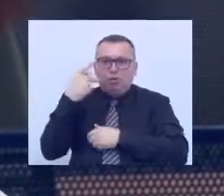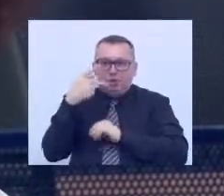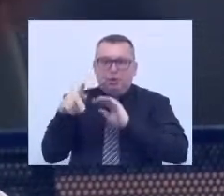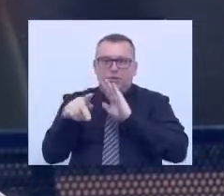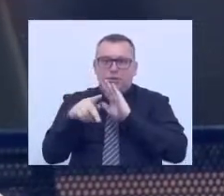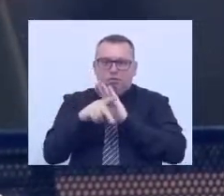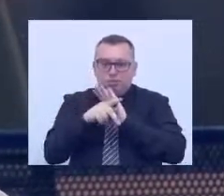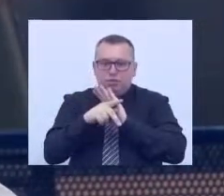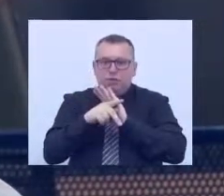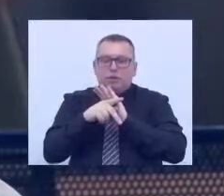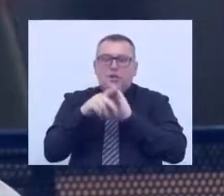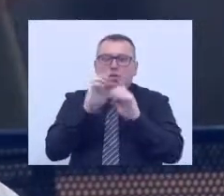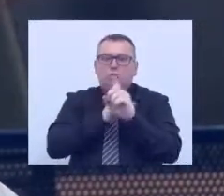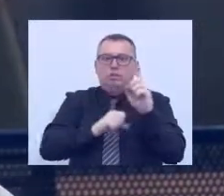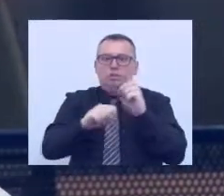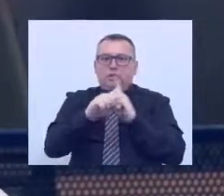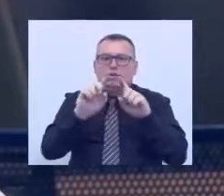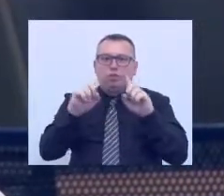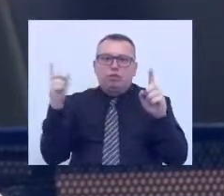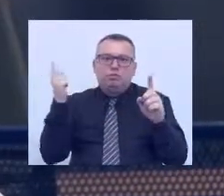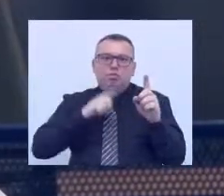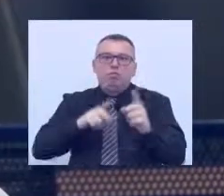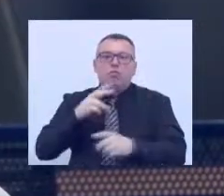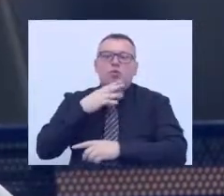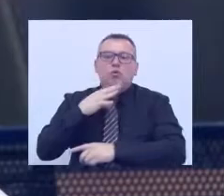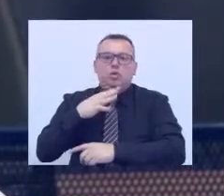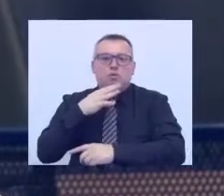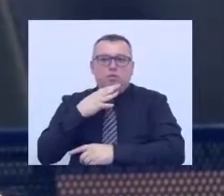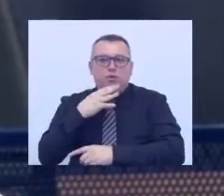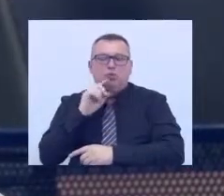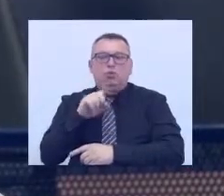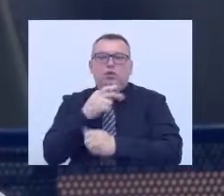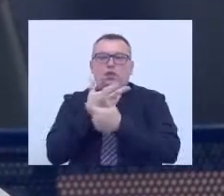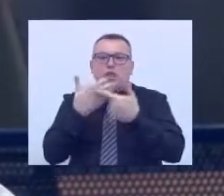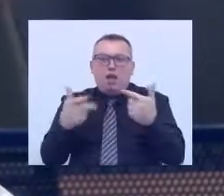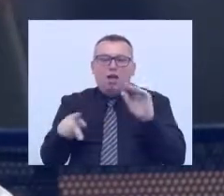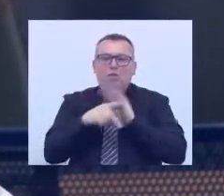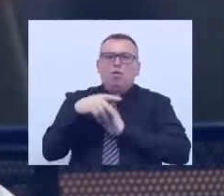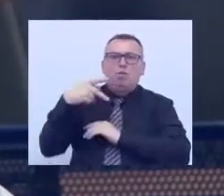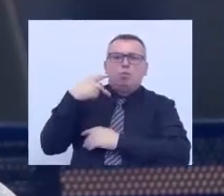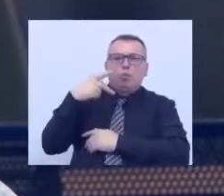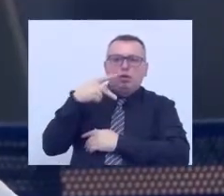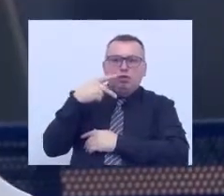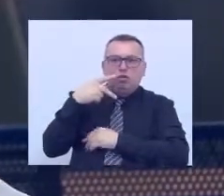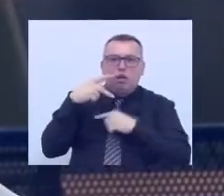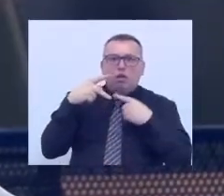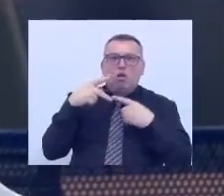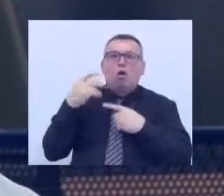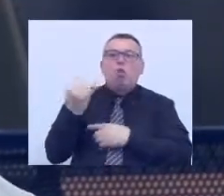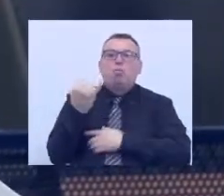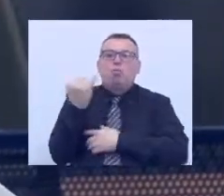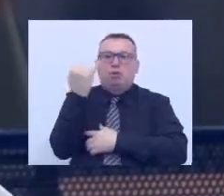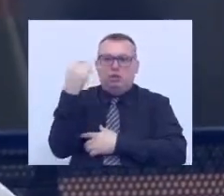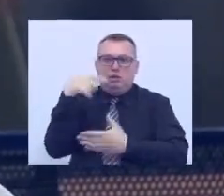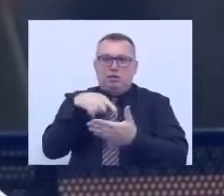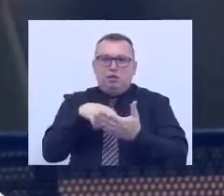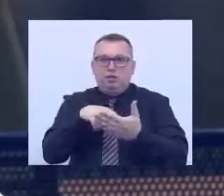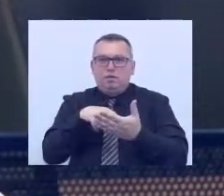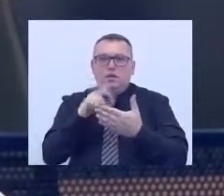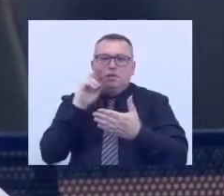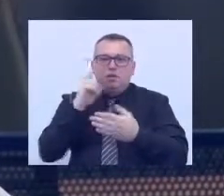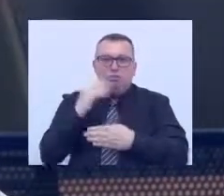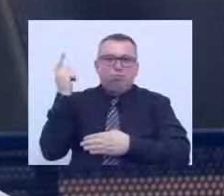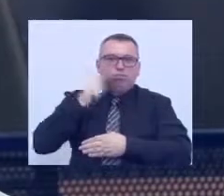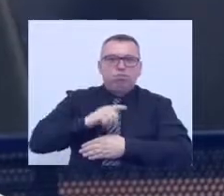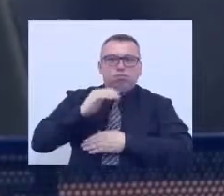junto à própria sociedade para o reconhecimento do que são essas políticas e da sua importância. A gente está avançando pouco a